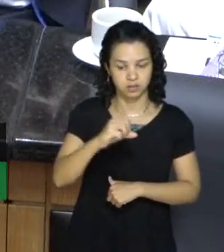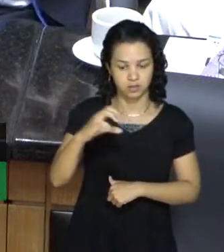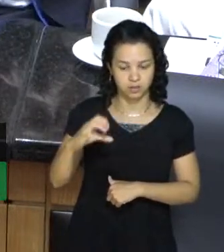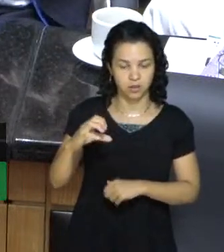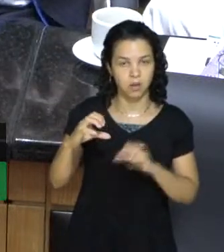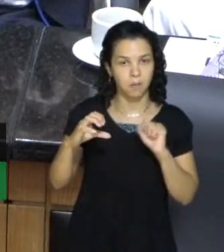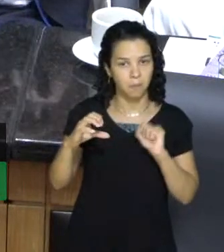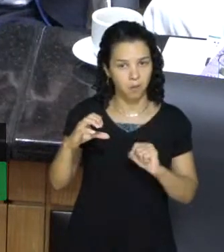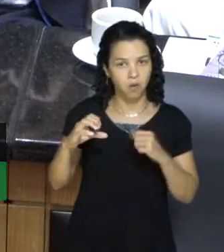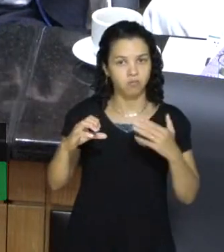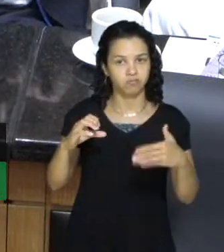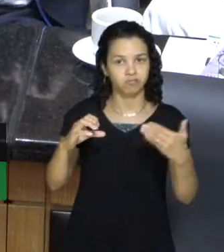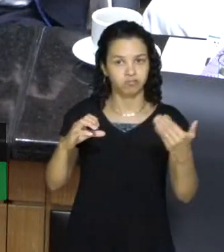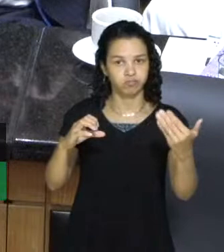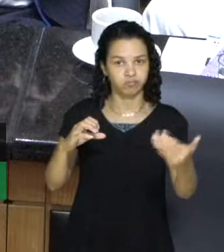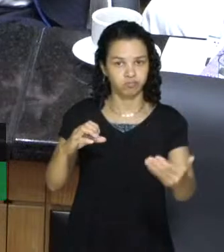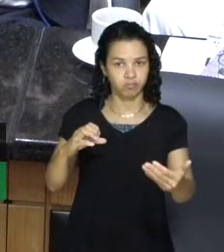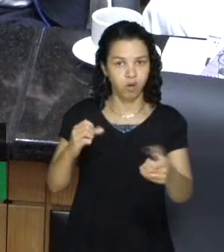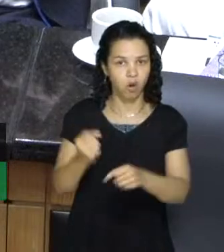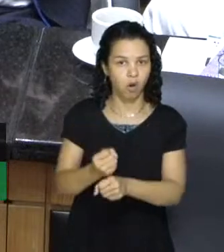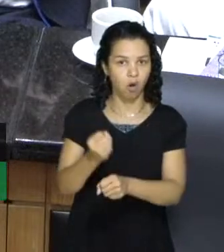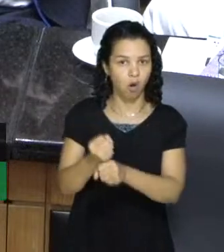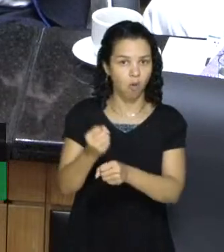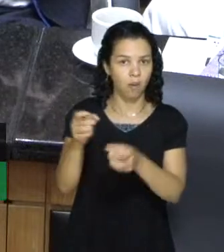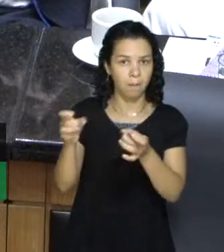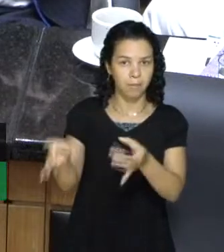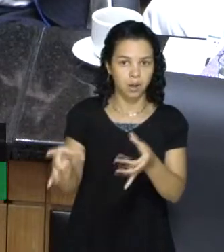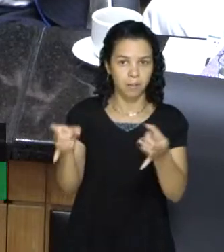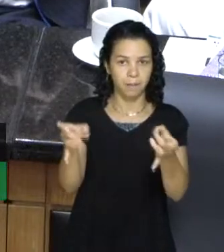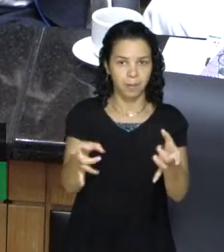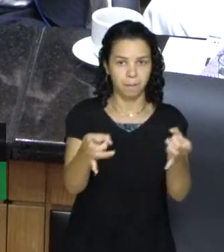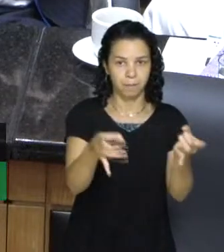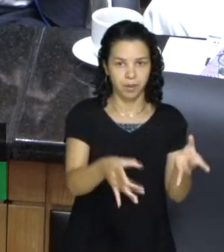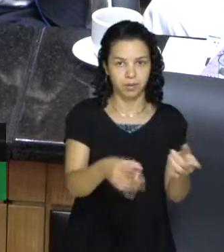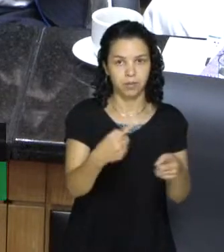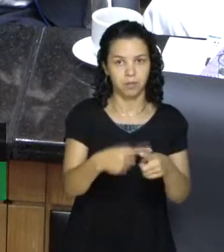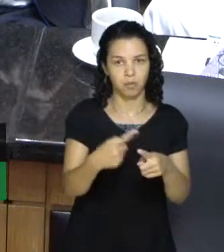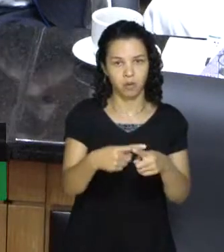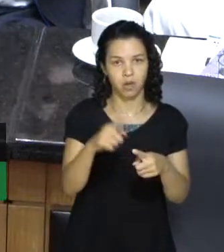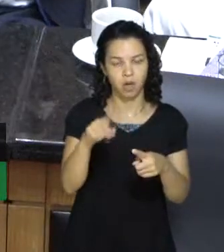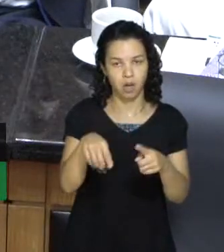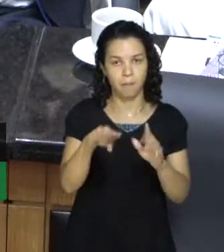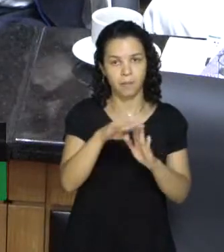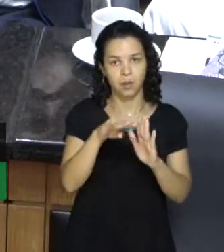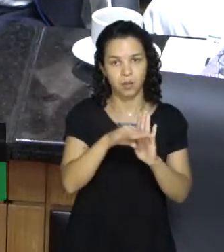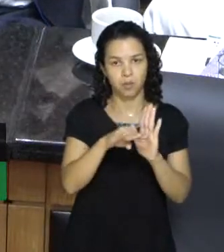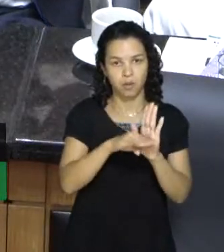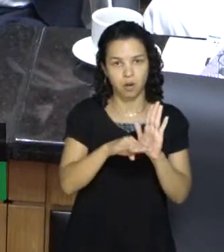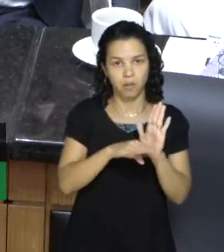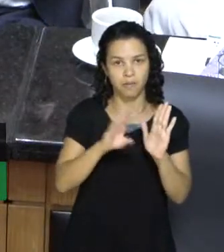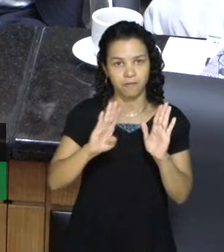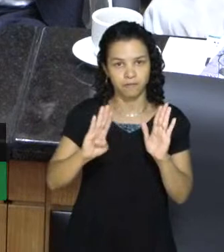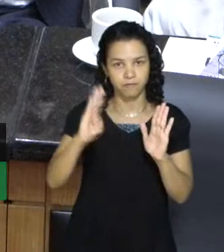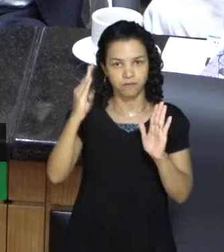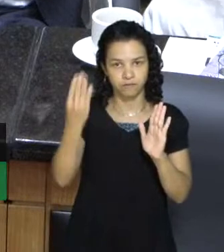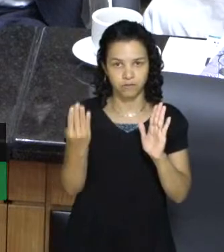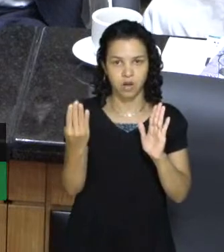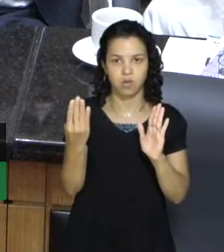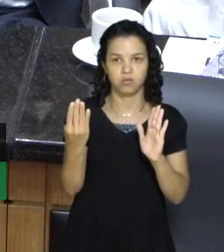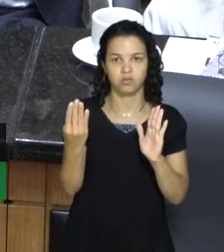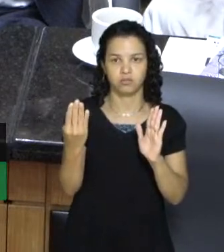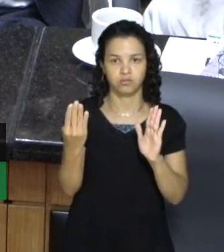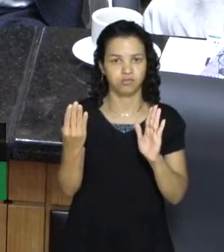abandonada do país, porque aquele programa era um programa falso, mentiroso, eleitoreiro, politiqueiro, sem